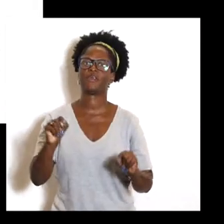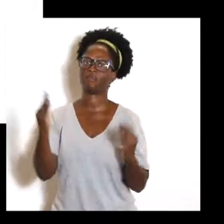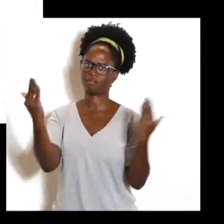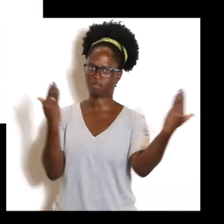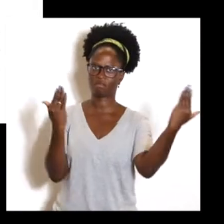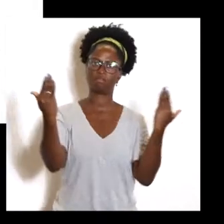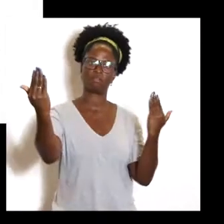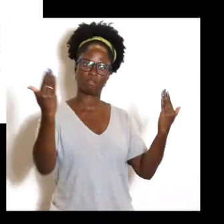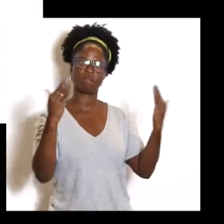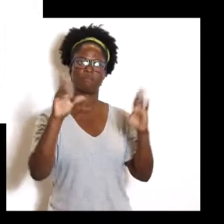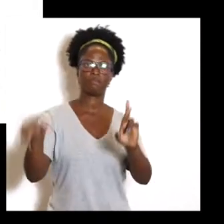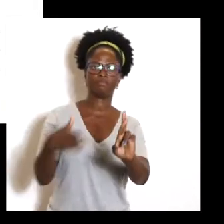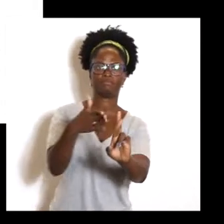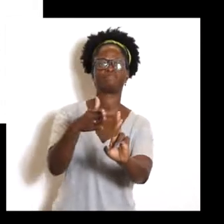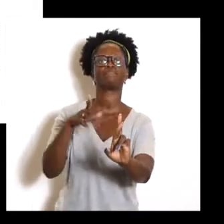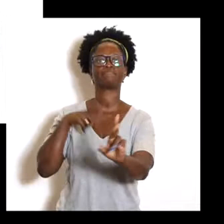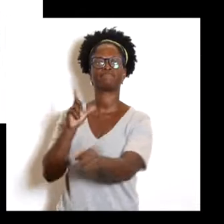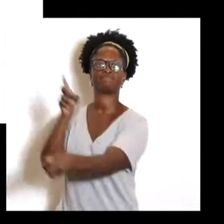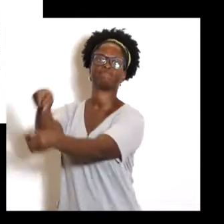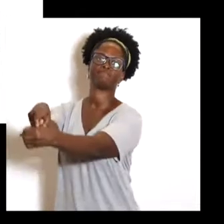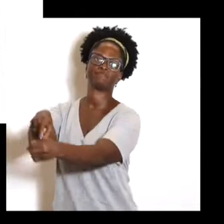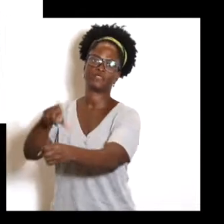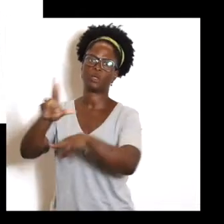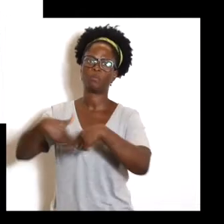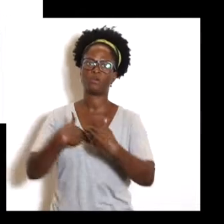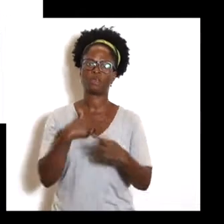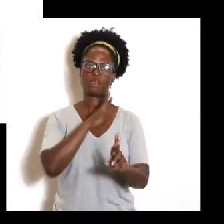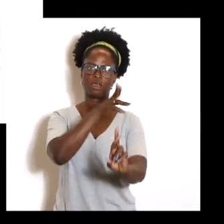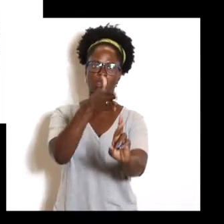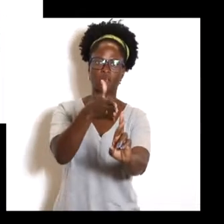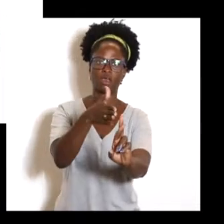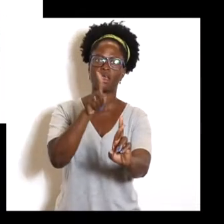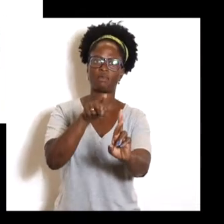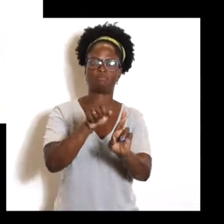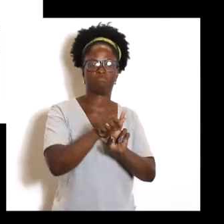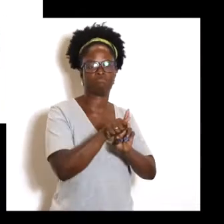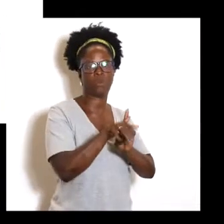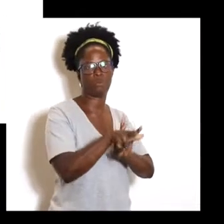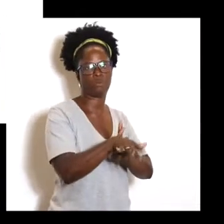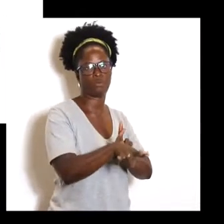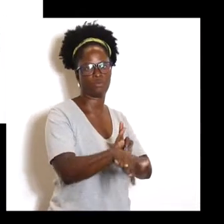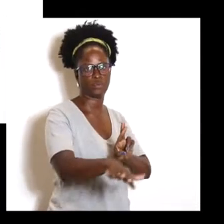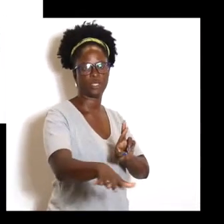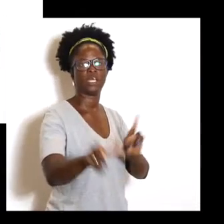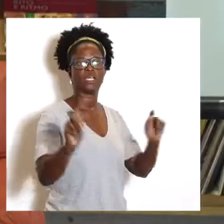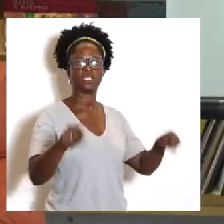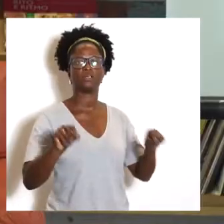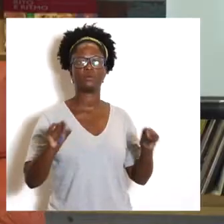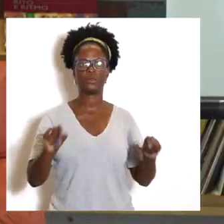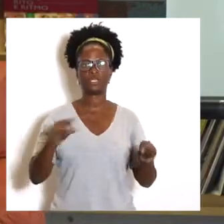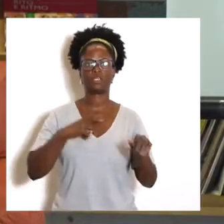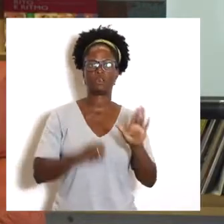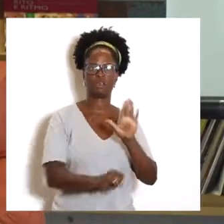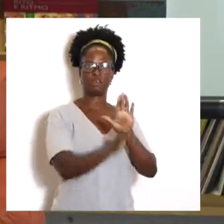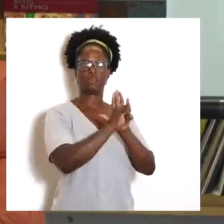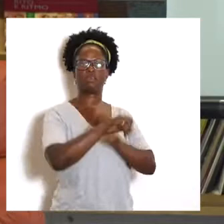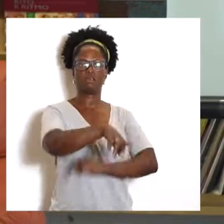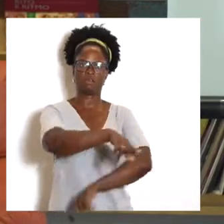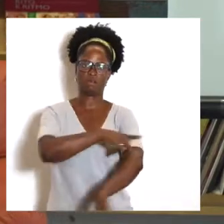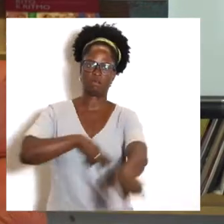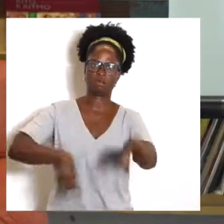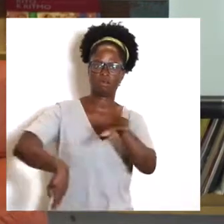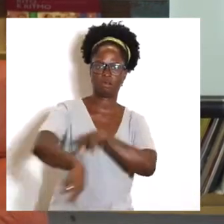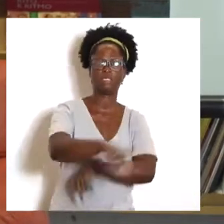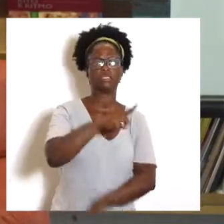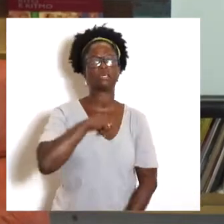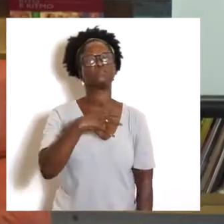das representações e por meio da representação é por meio da representação assim compreendida que a identidade diferença adquirem